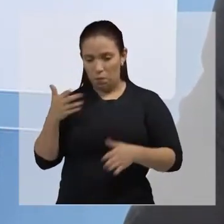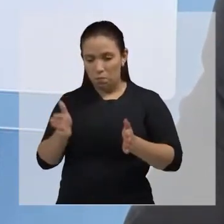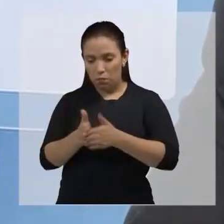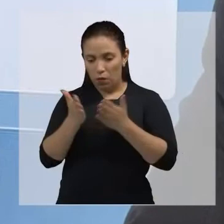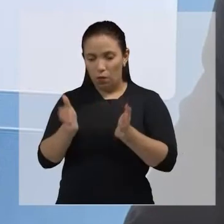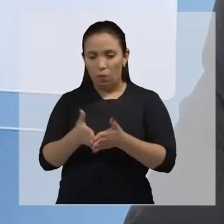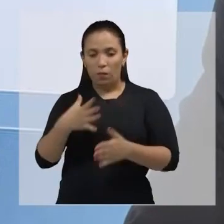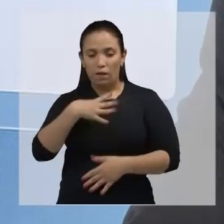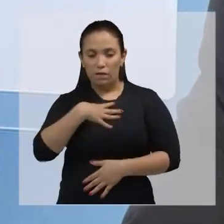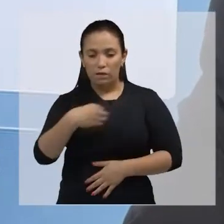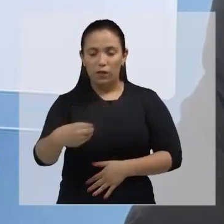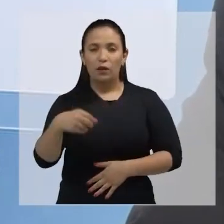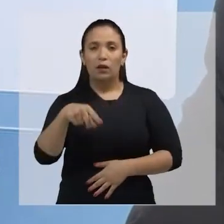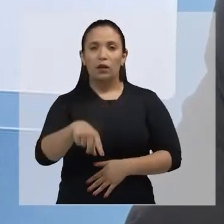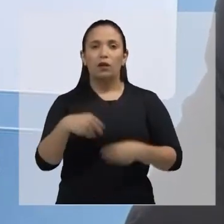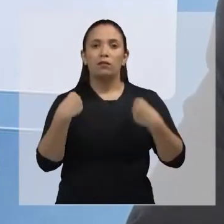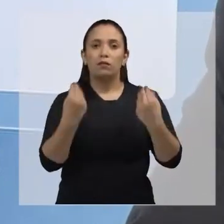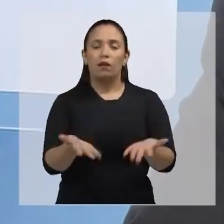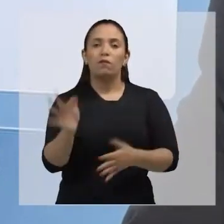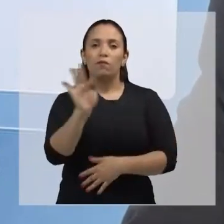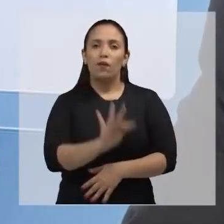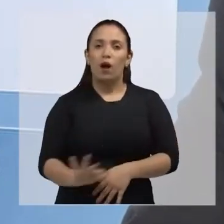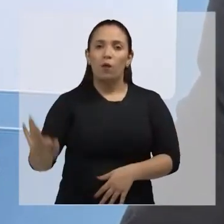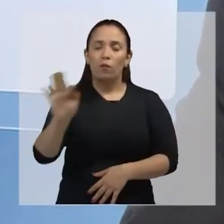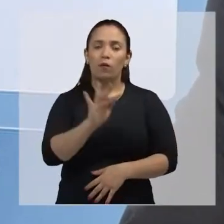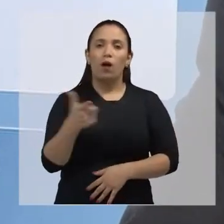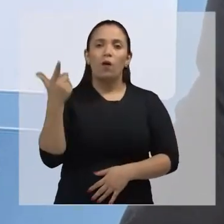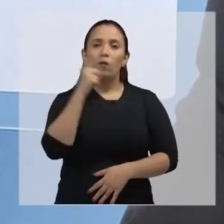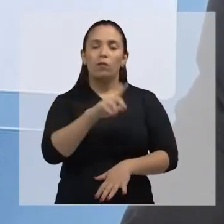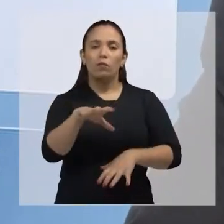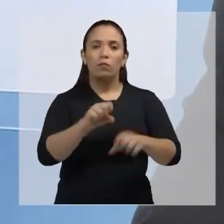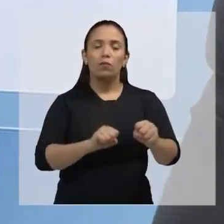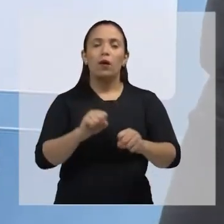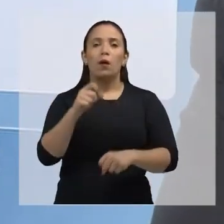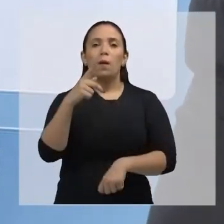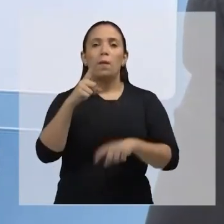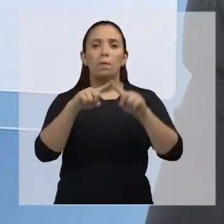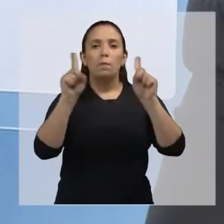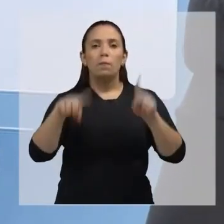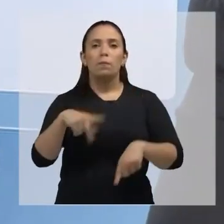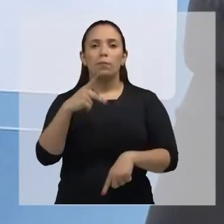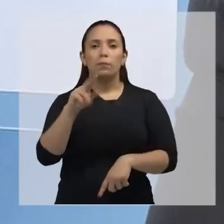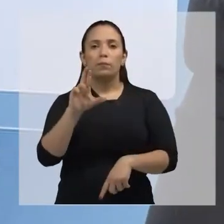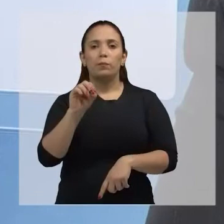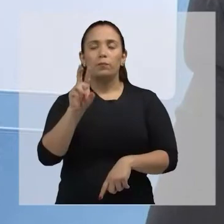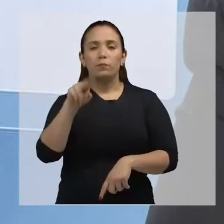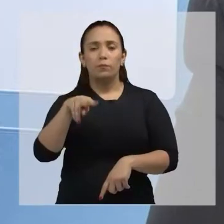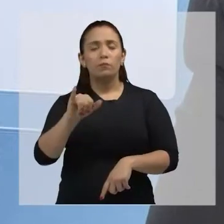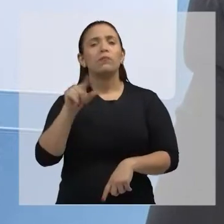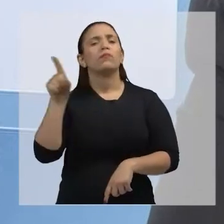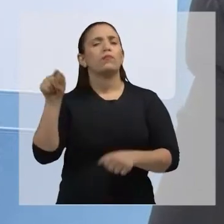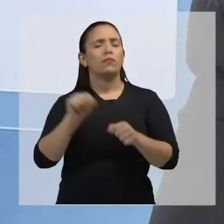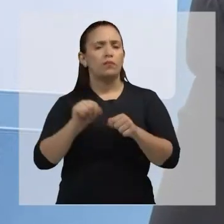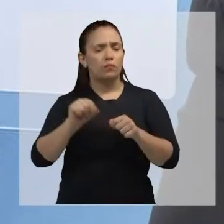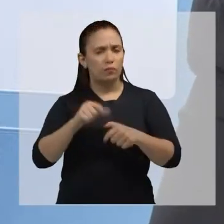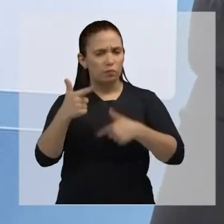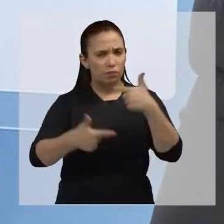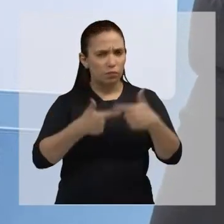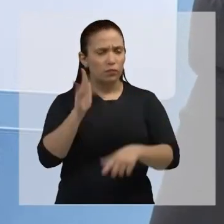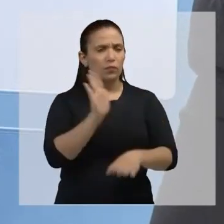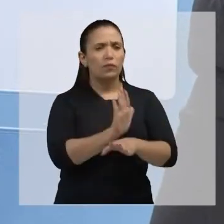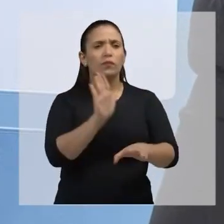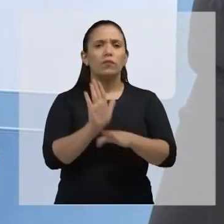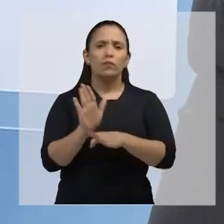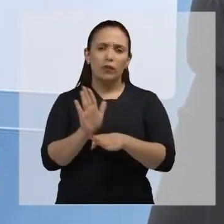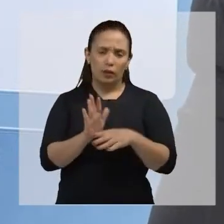conseguiram Frequentar terminar uma faculdade e fazer uma faculdade, um ProUni, ele fez. Então ele fez muita coisa. Fez muita coisa. É preciso que isso seja